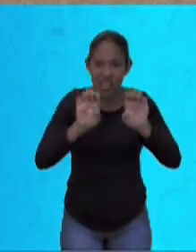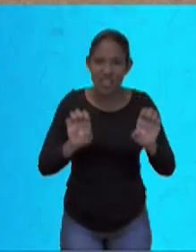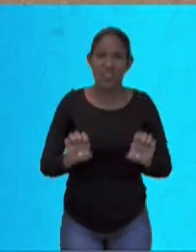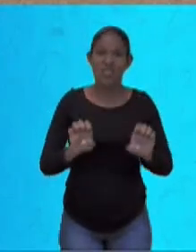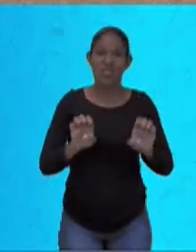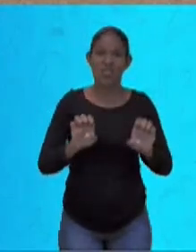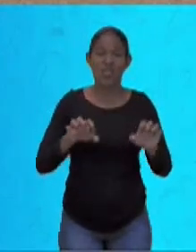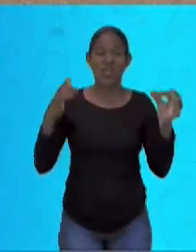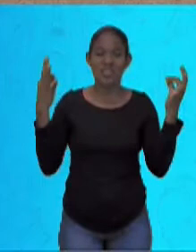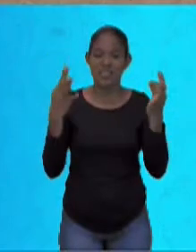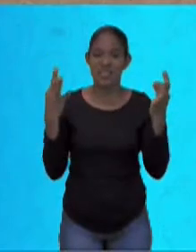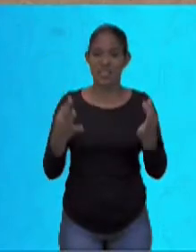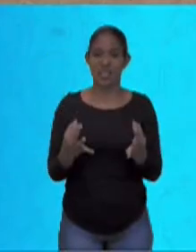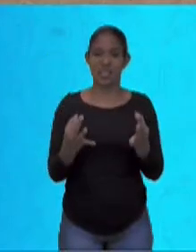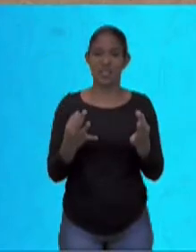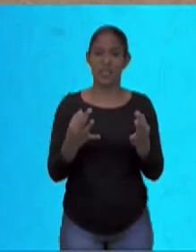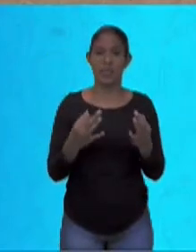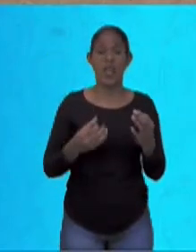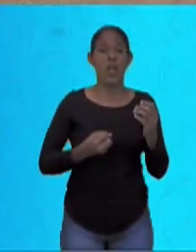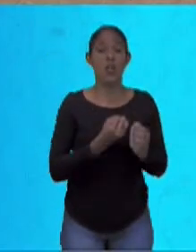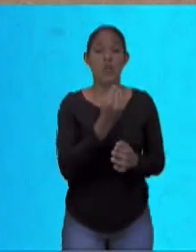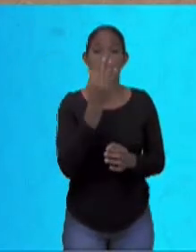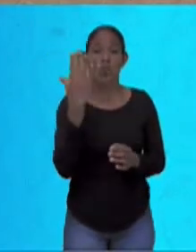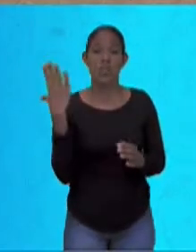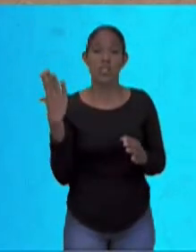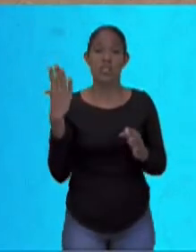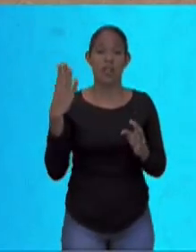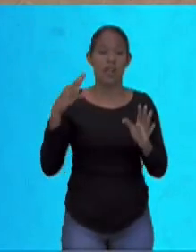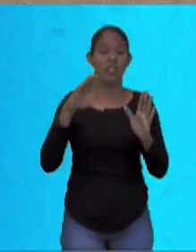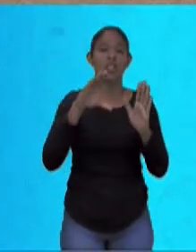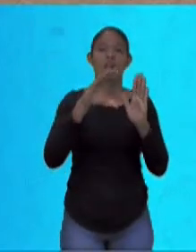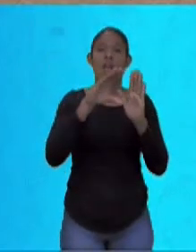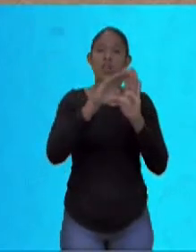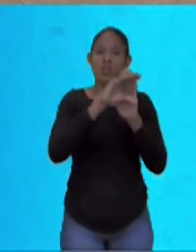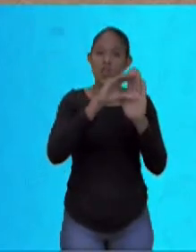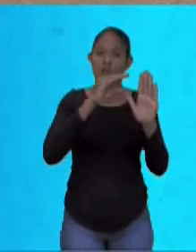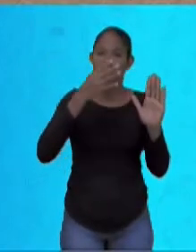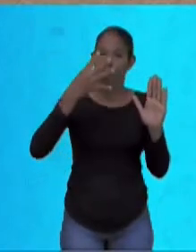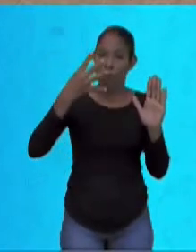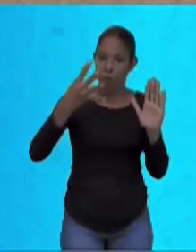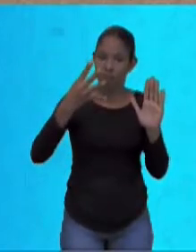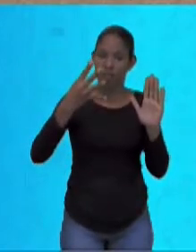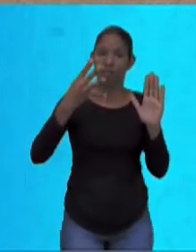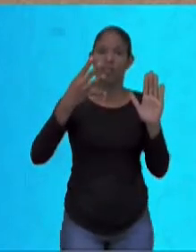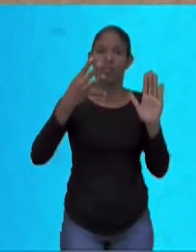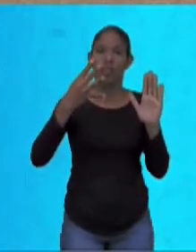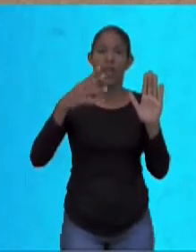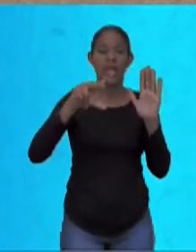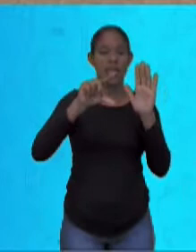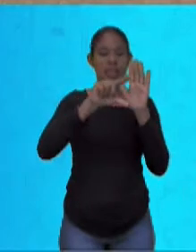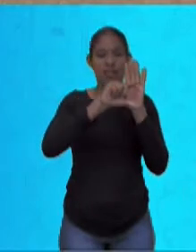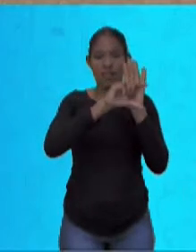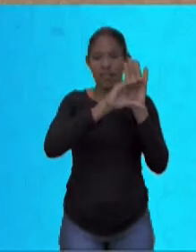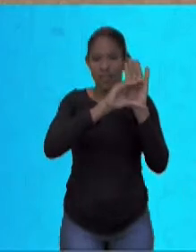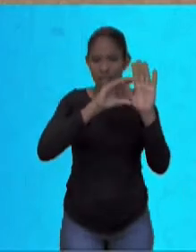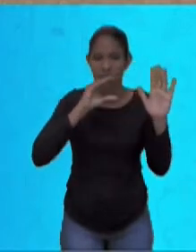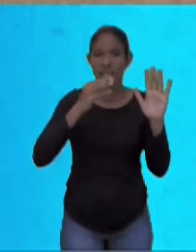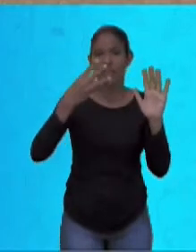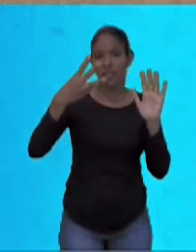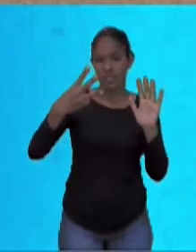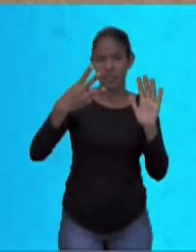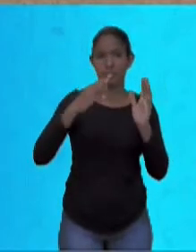quartetos e tercetos. Muitas pessoas confundem o poema com a poesia. Assim como